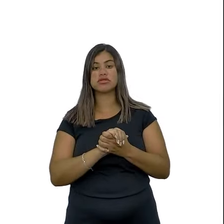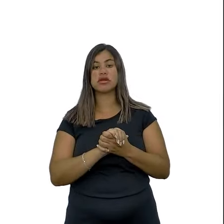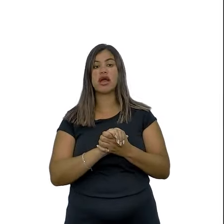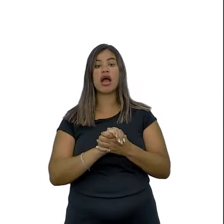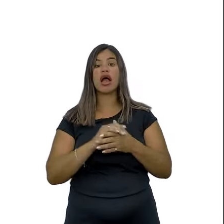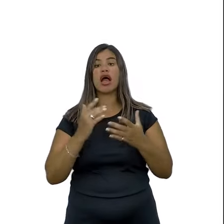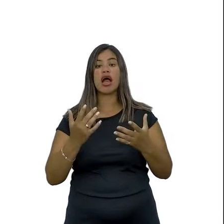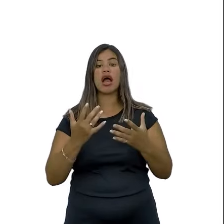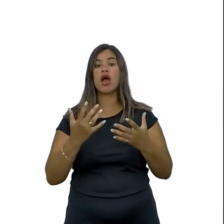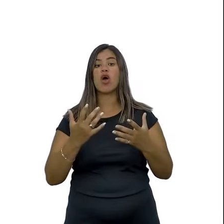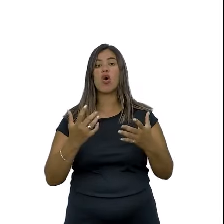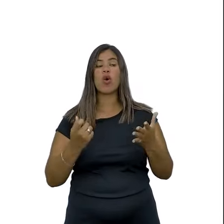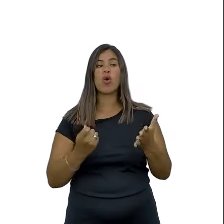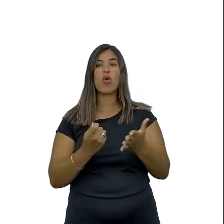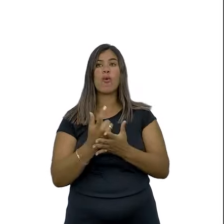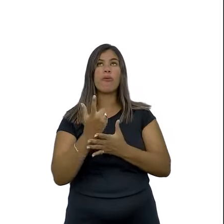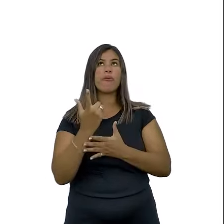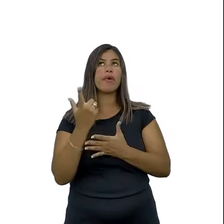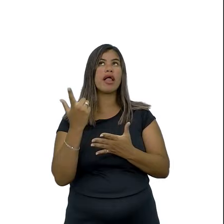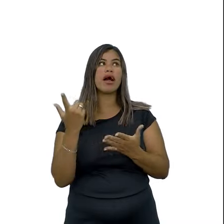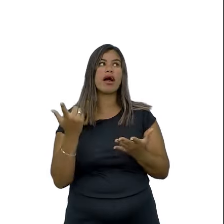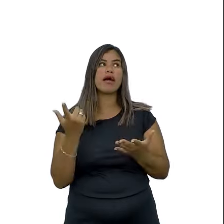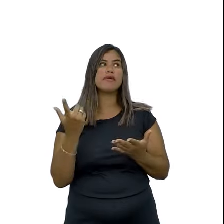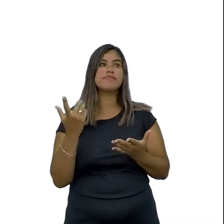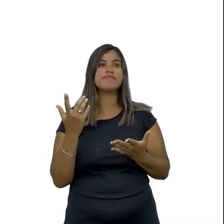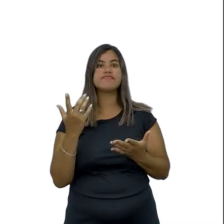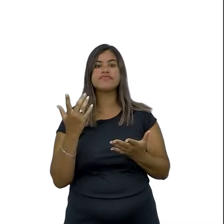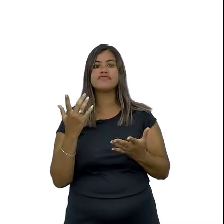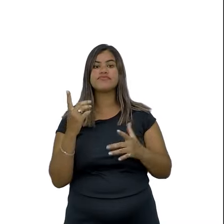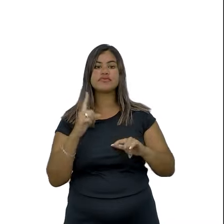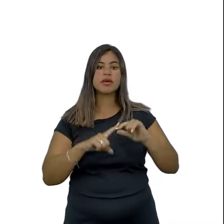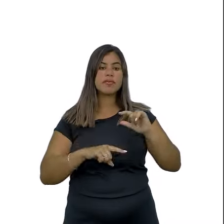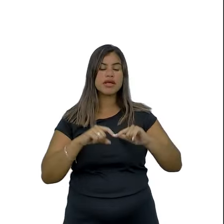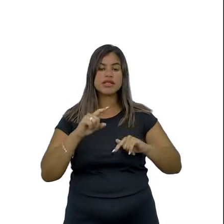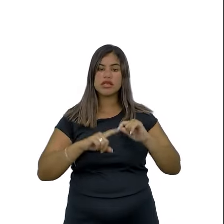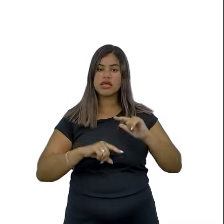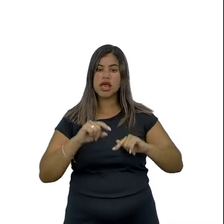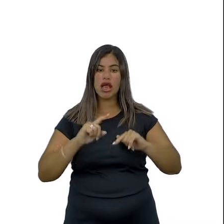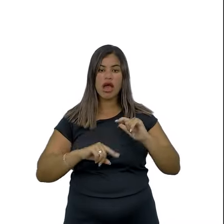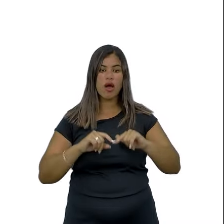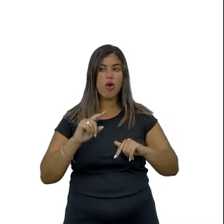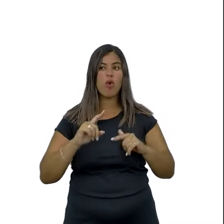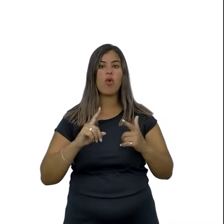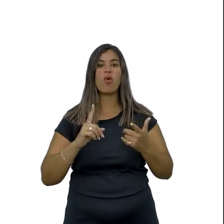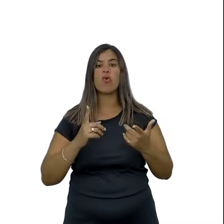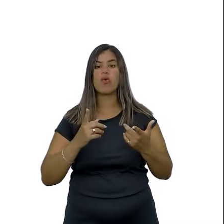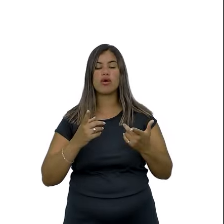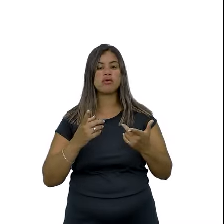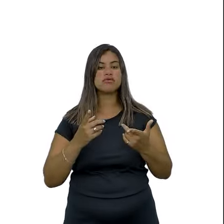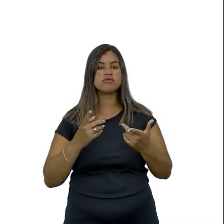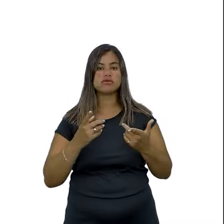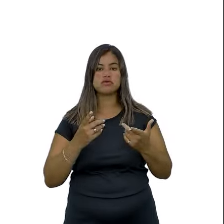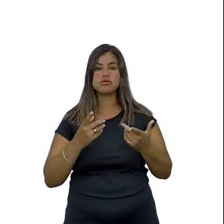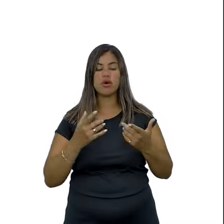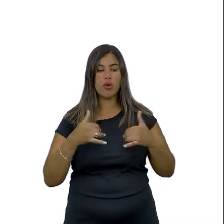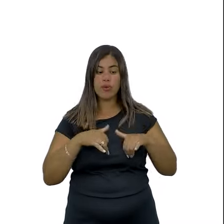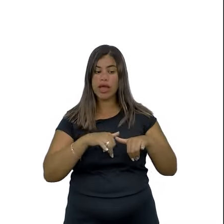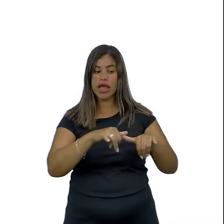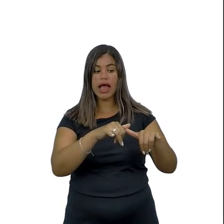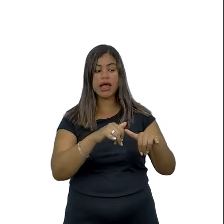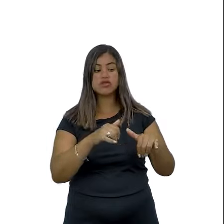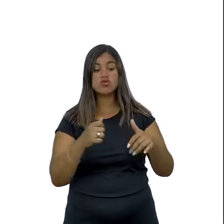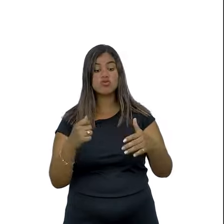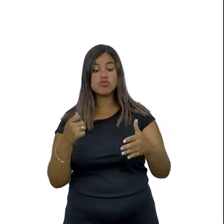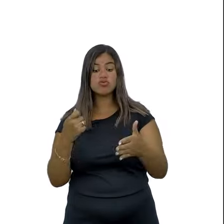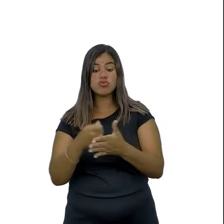para comprar determinado material, determinado produto no supermercado.